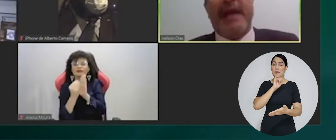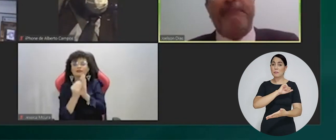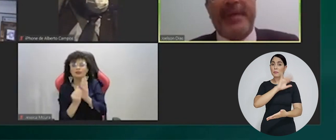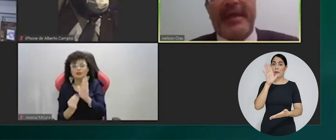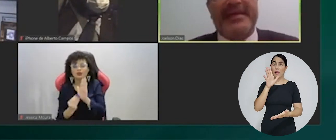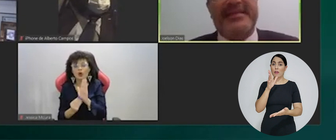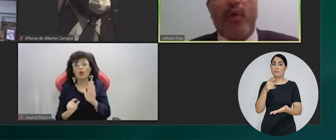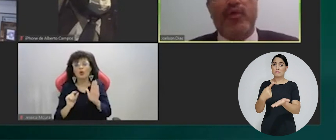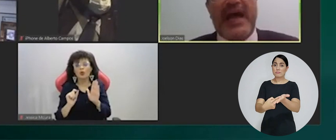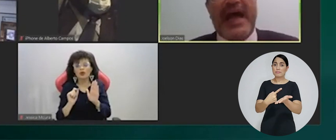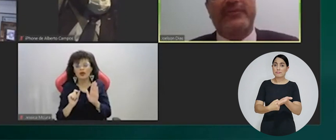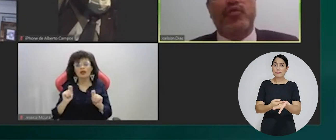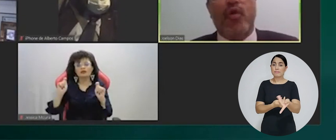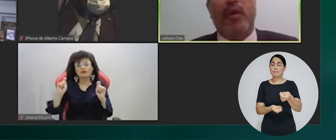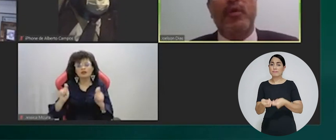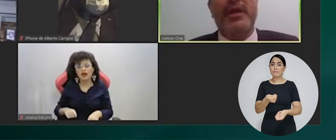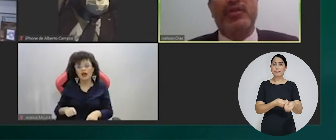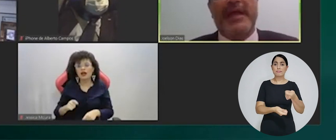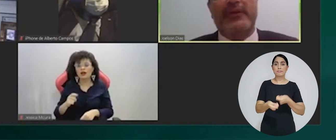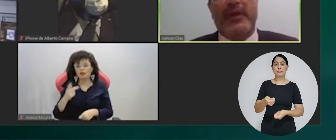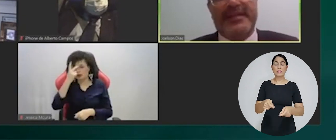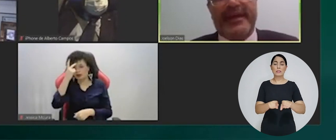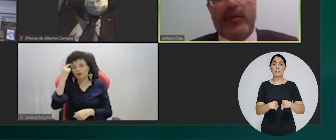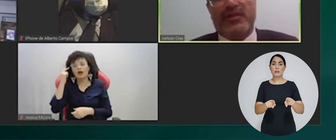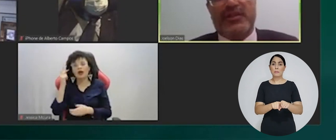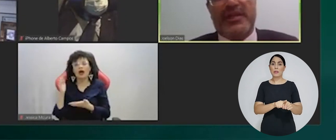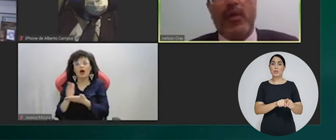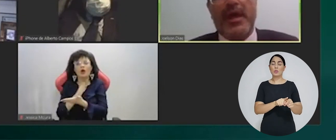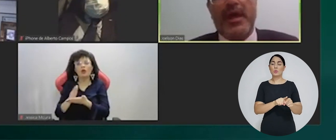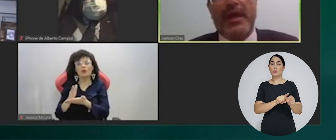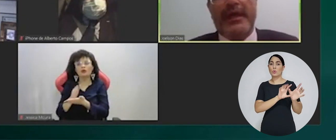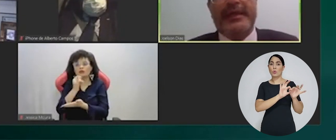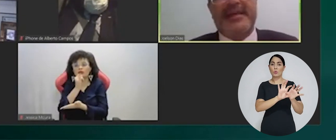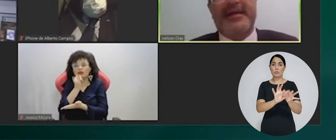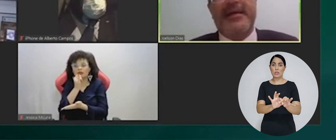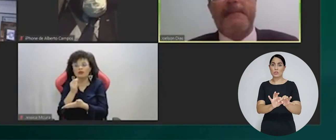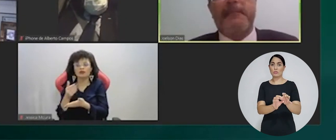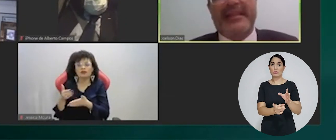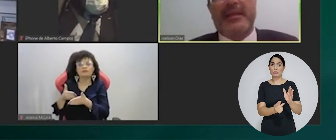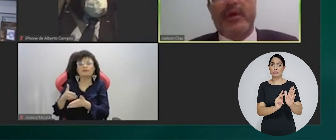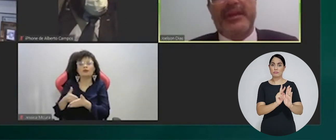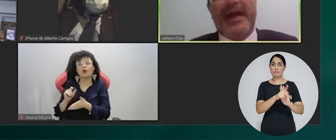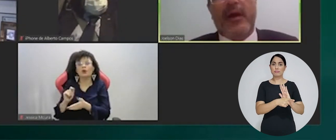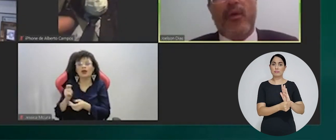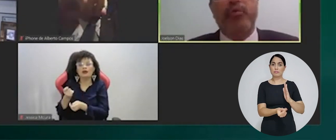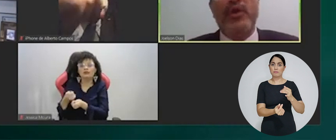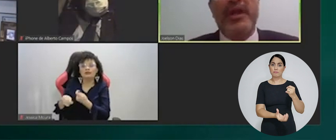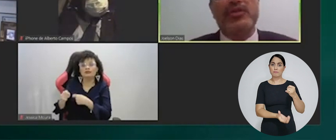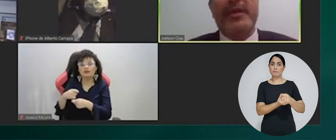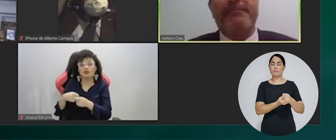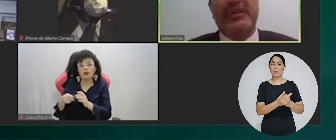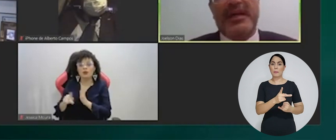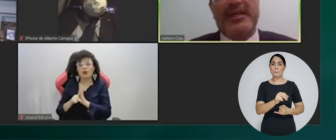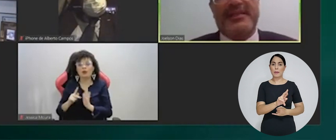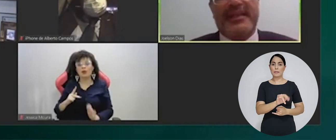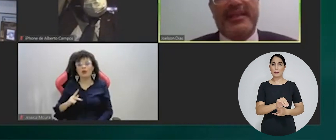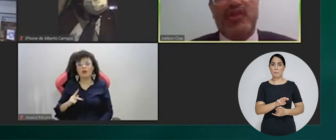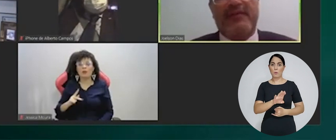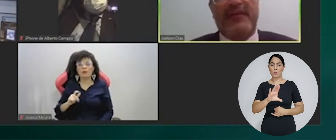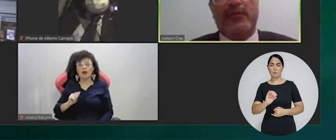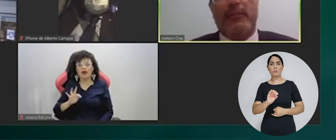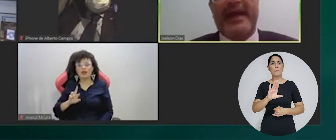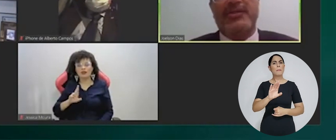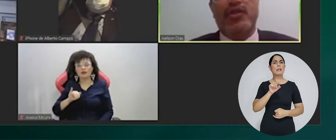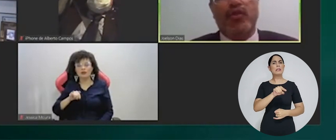restrição de apenas alguns atos, como de natureza negocial e natureza patrimonial. Por isso a importância